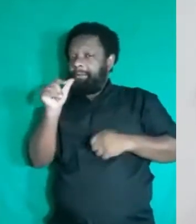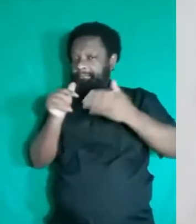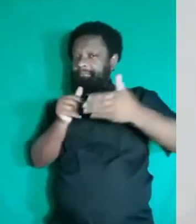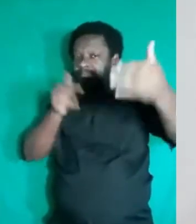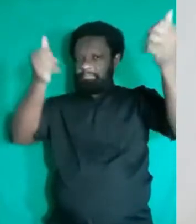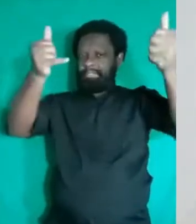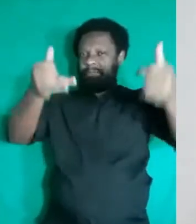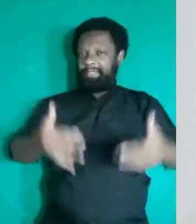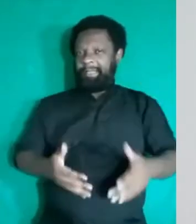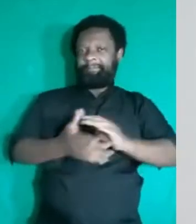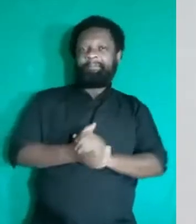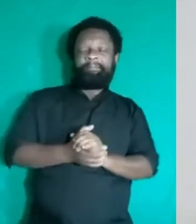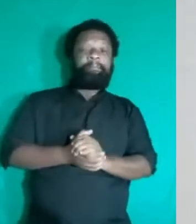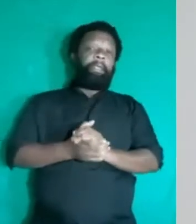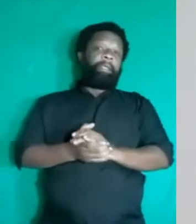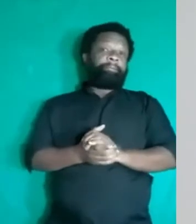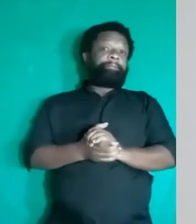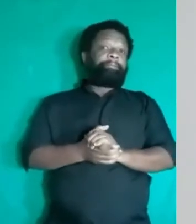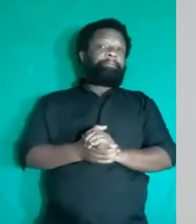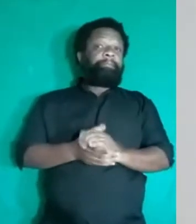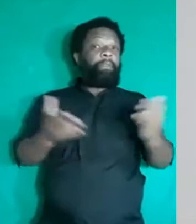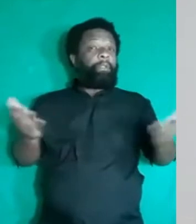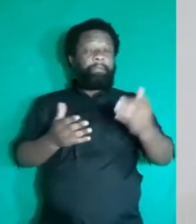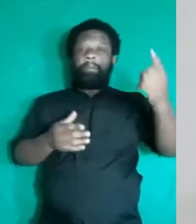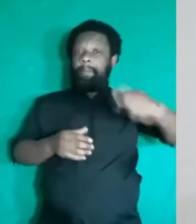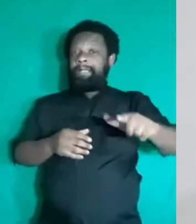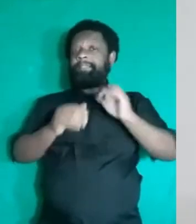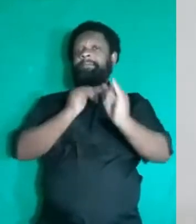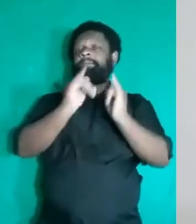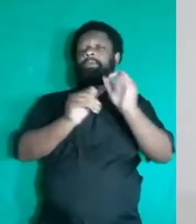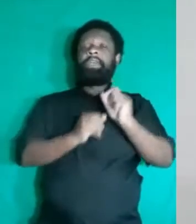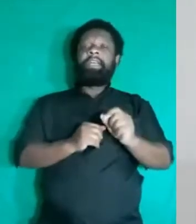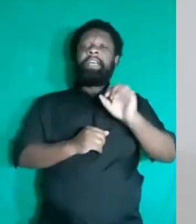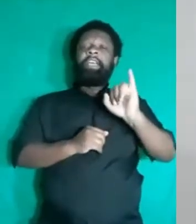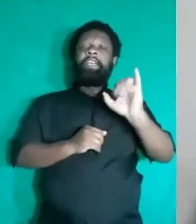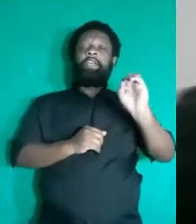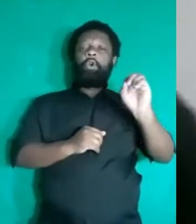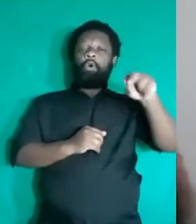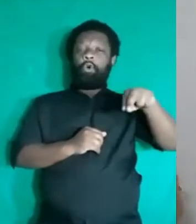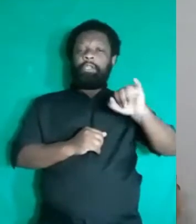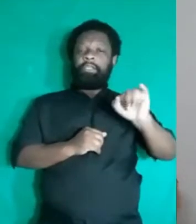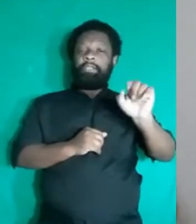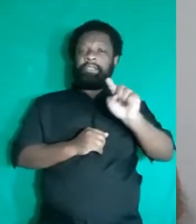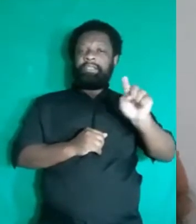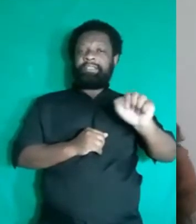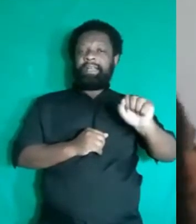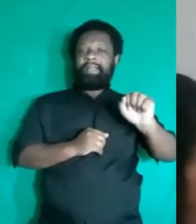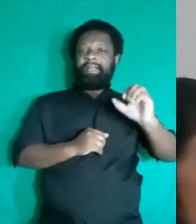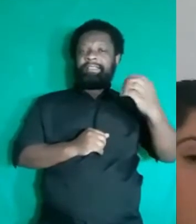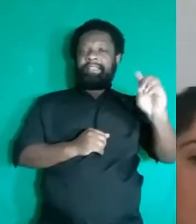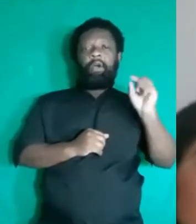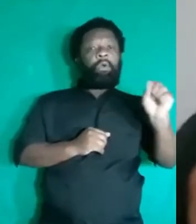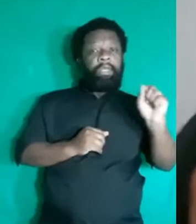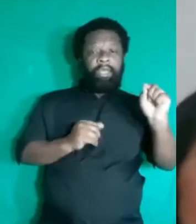porque nós estamos falando do meio aquoso. Eu já vou explicar isso melhor para vocês. Bom, outra coisa,